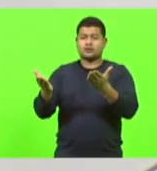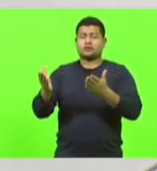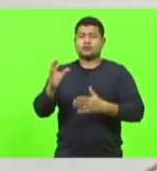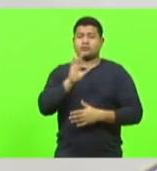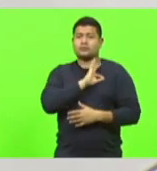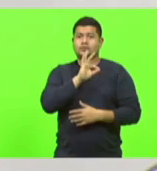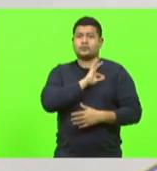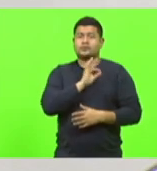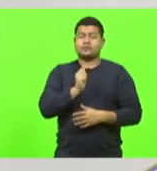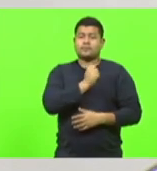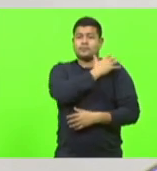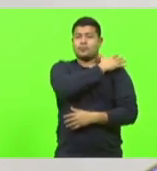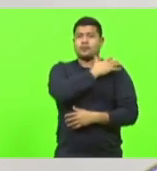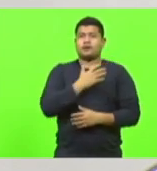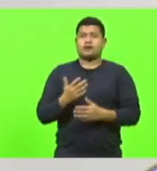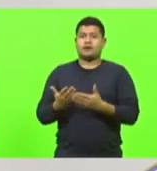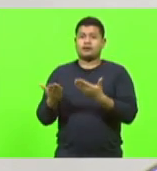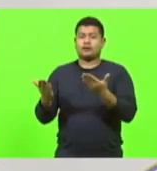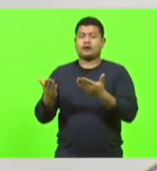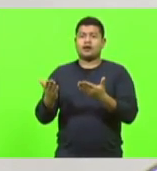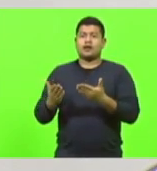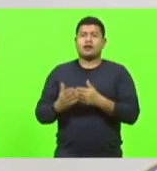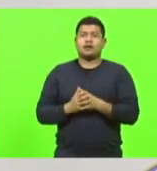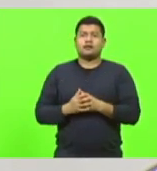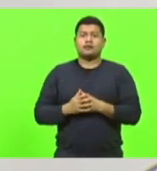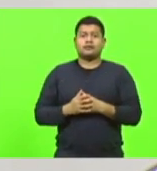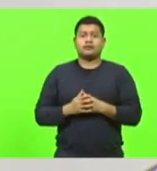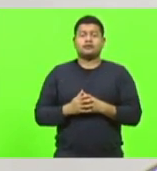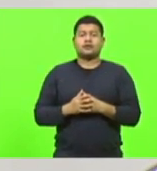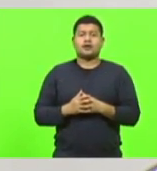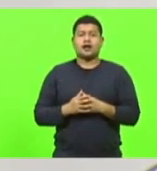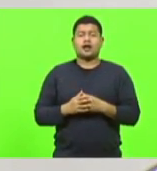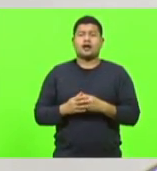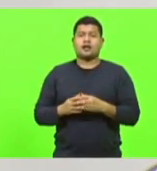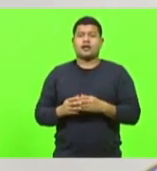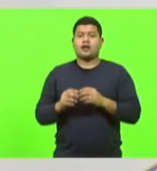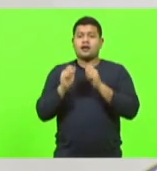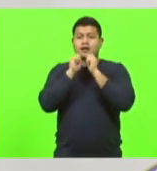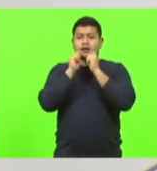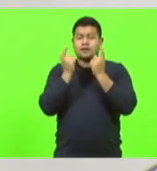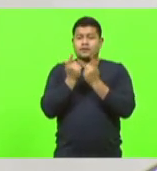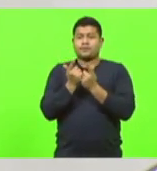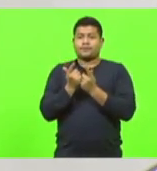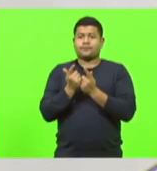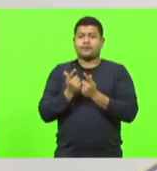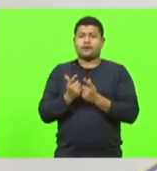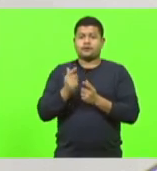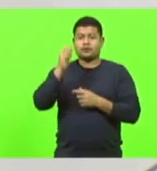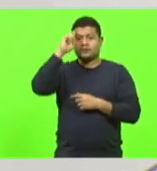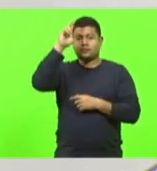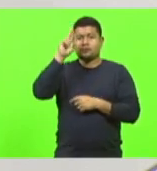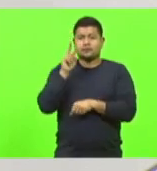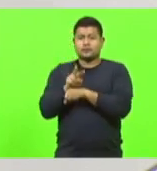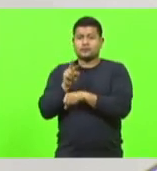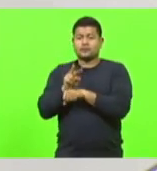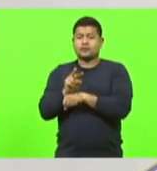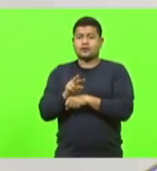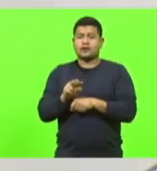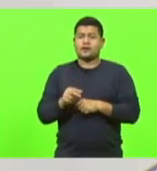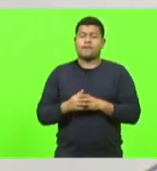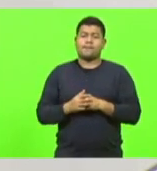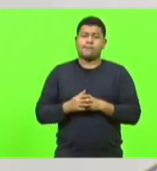que fazem a guarda da Assembleia Legislativa os agentes prisionais os